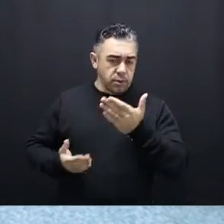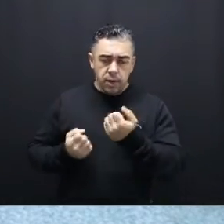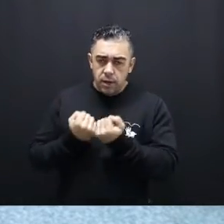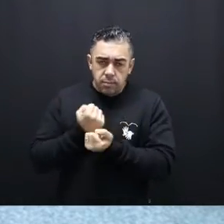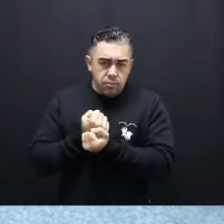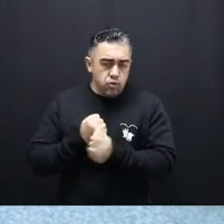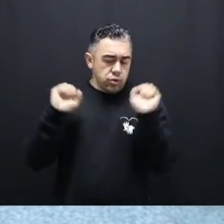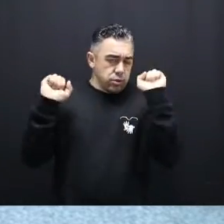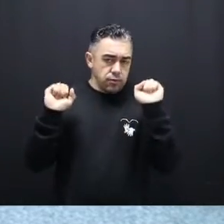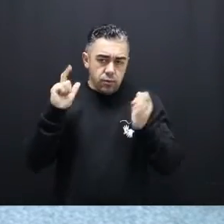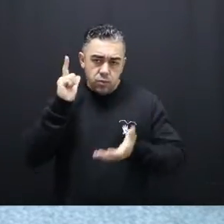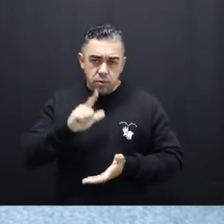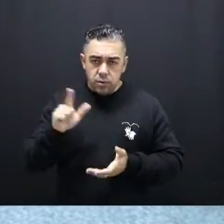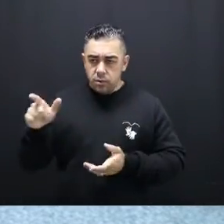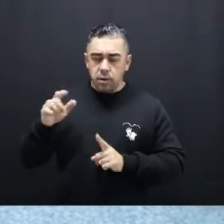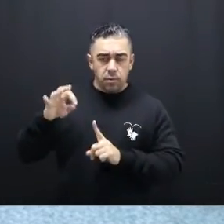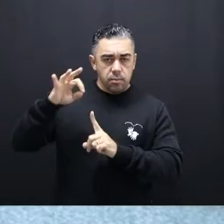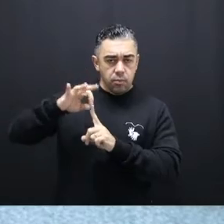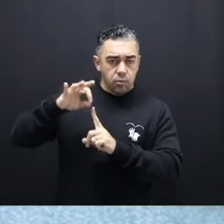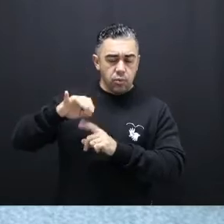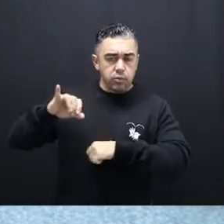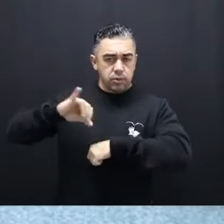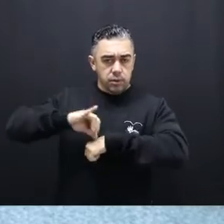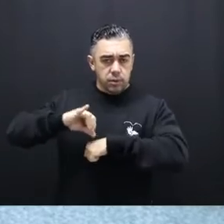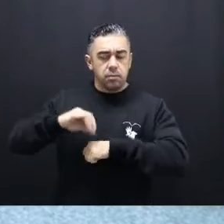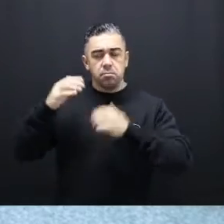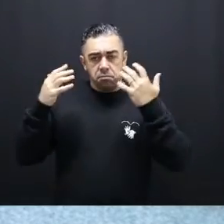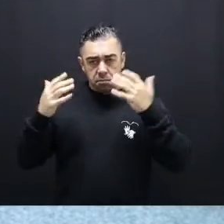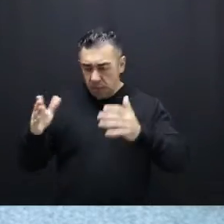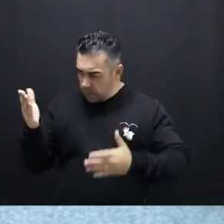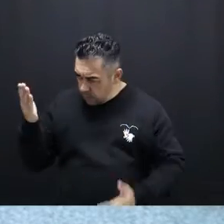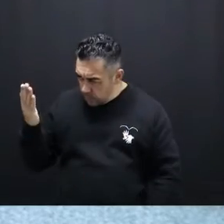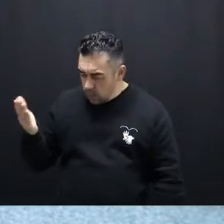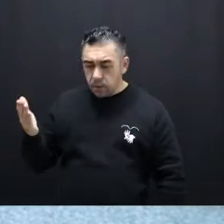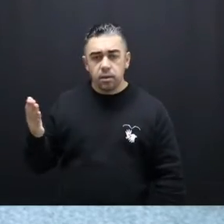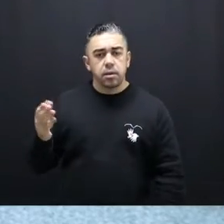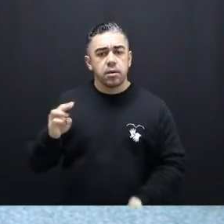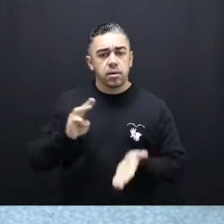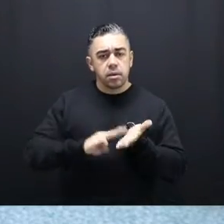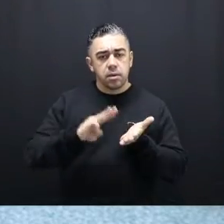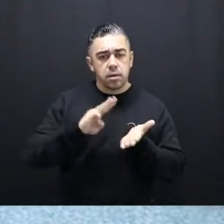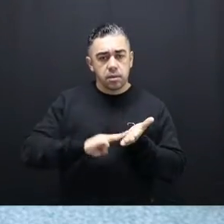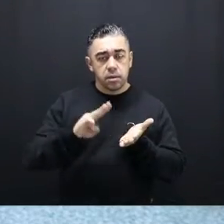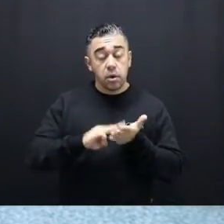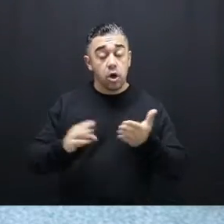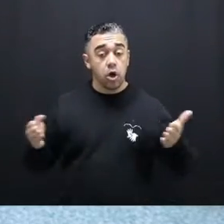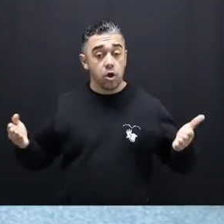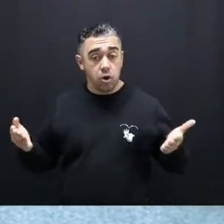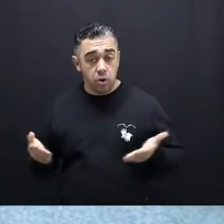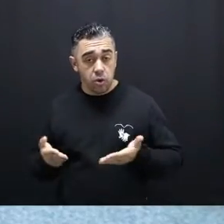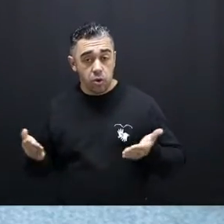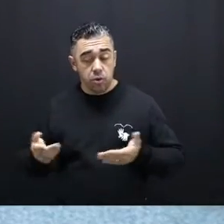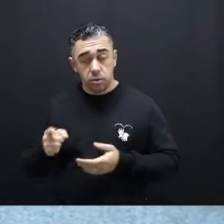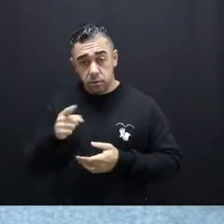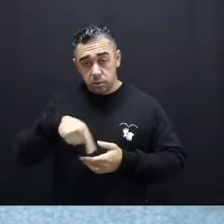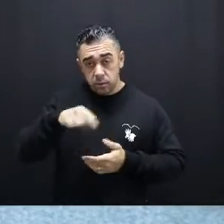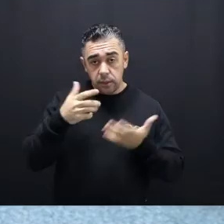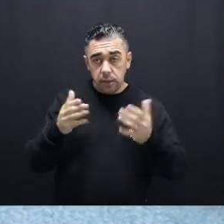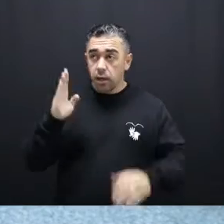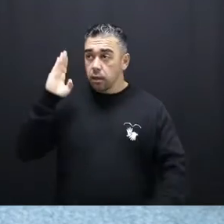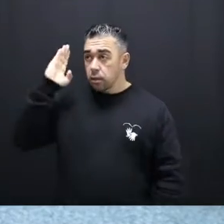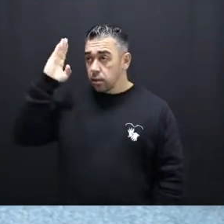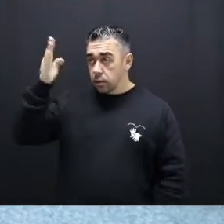impossível o terminal central é um Parabéns ao nosso secretária hoje tem quiser ir para